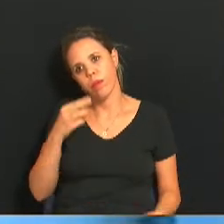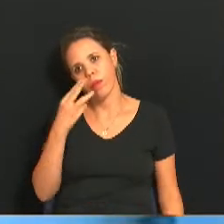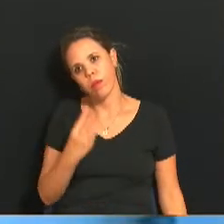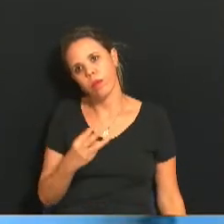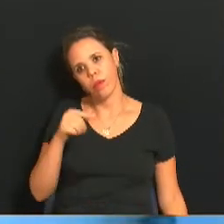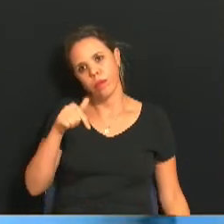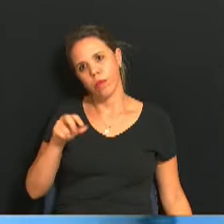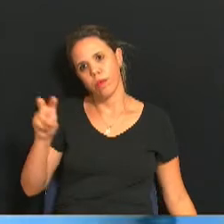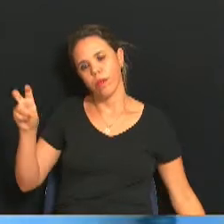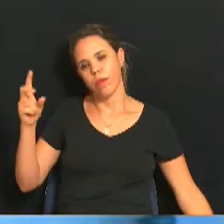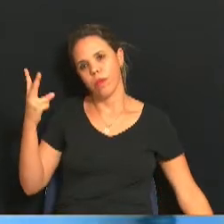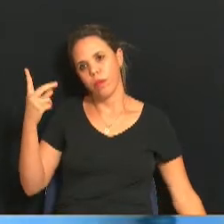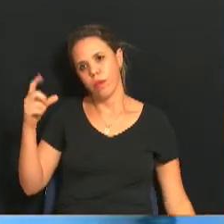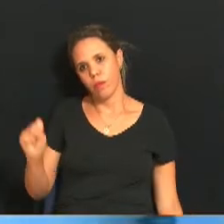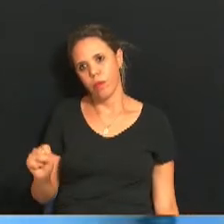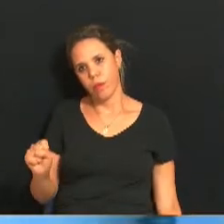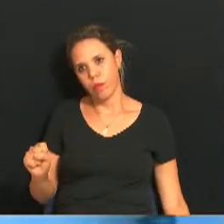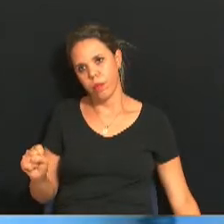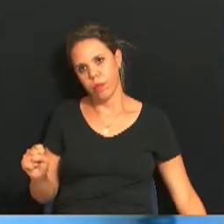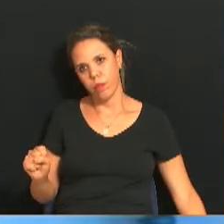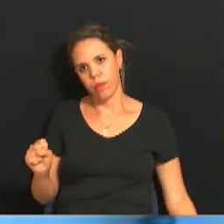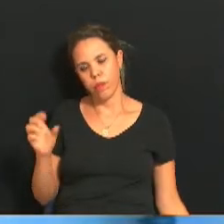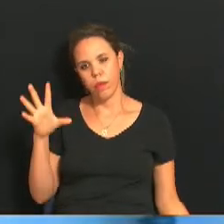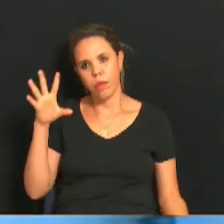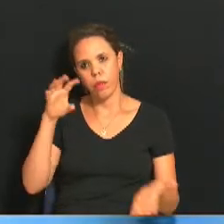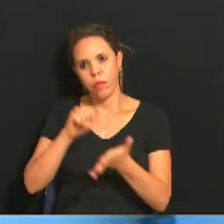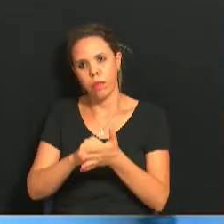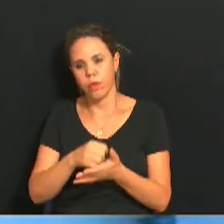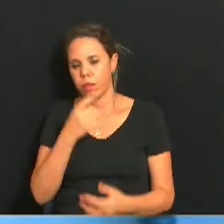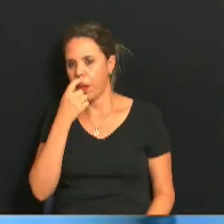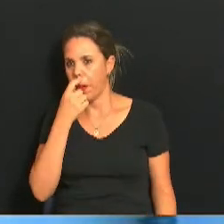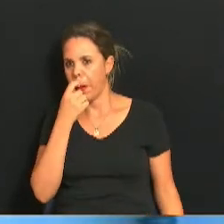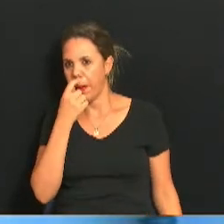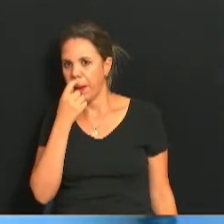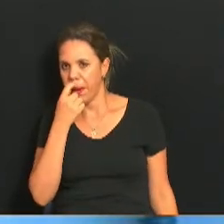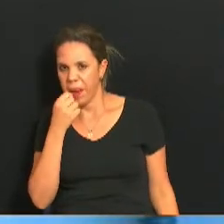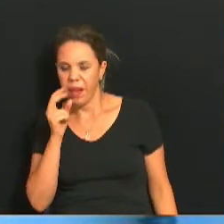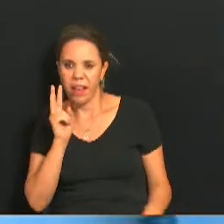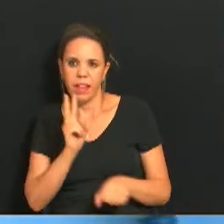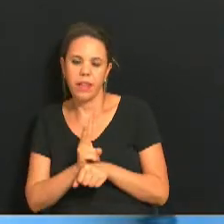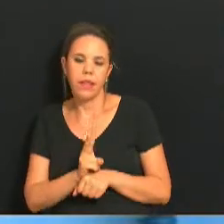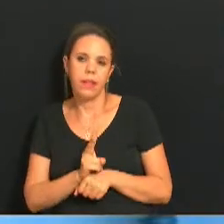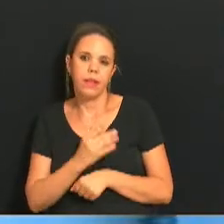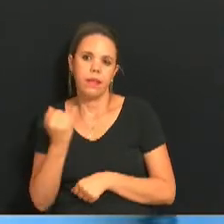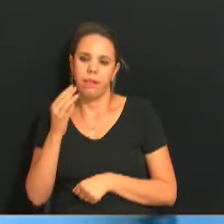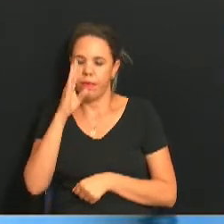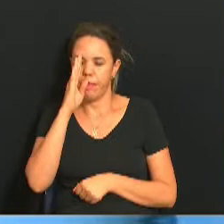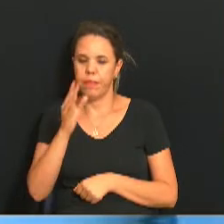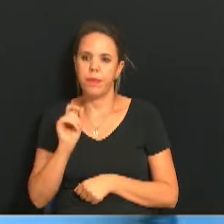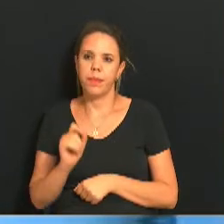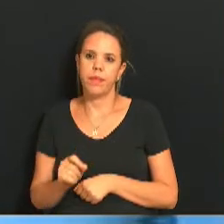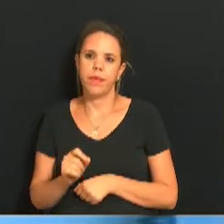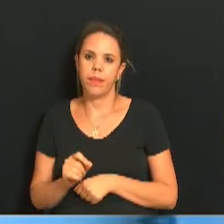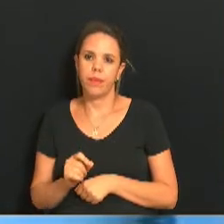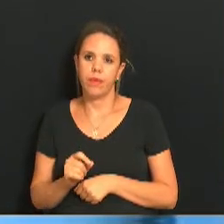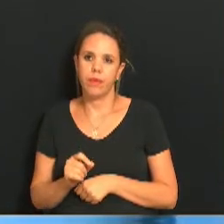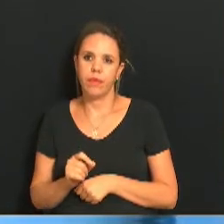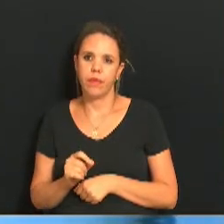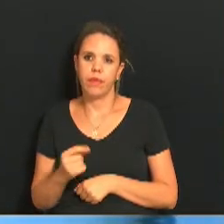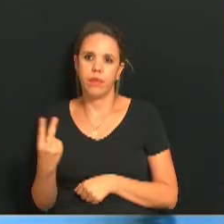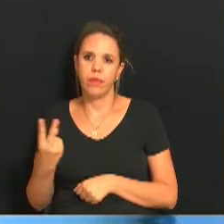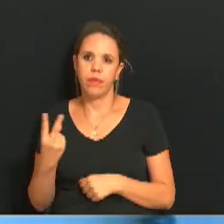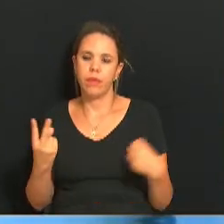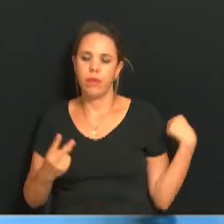385/2018 estabelecem um cadastro o monstro Alegre tela a inicial para o sítio devagar que